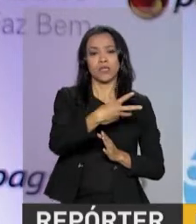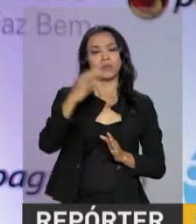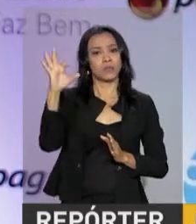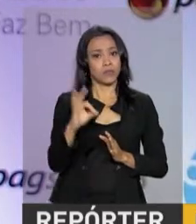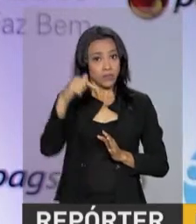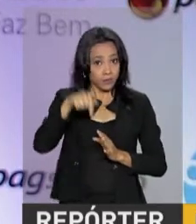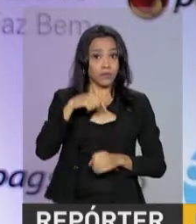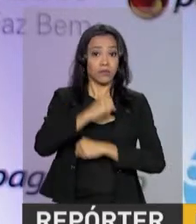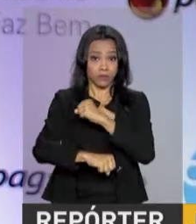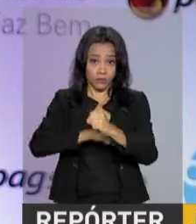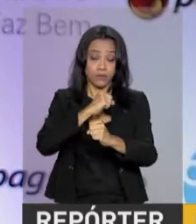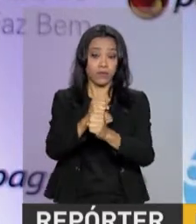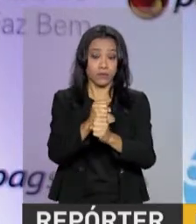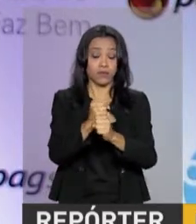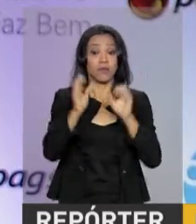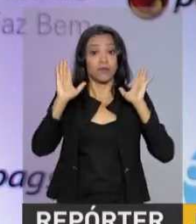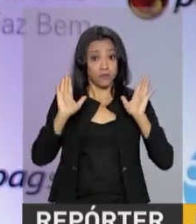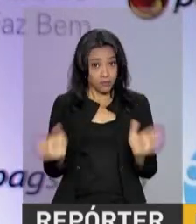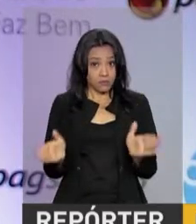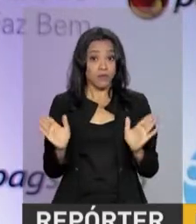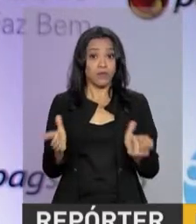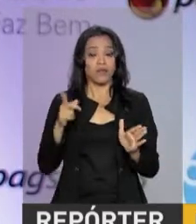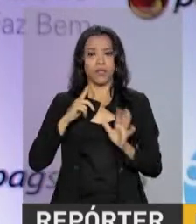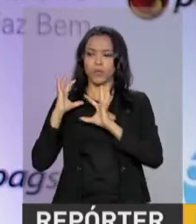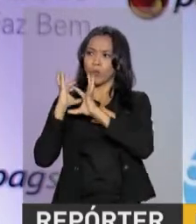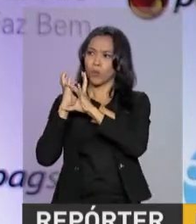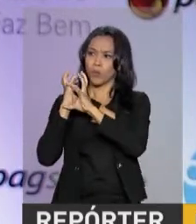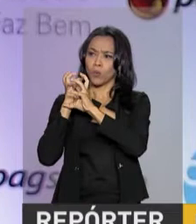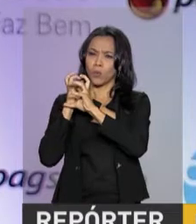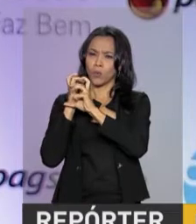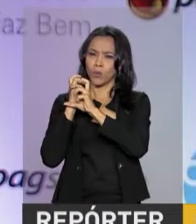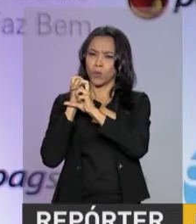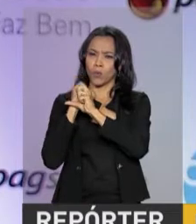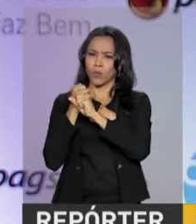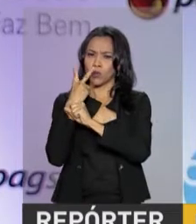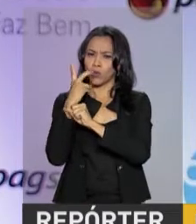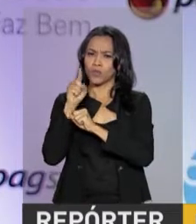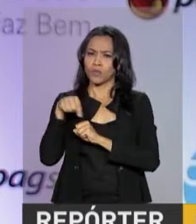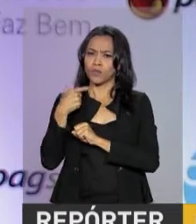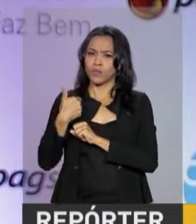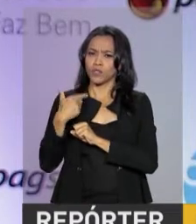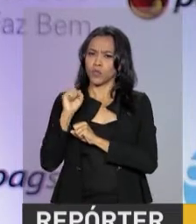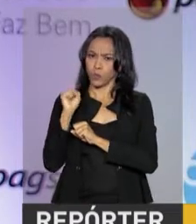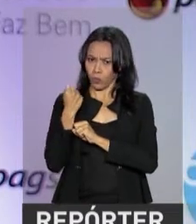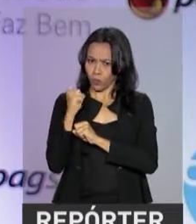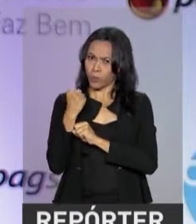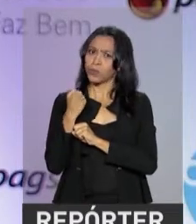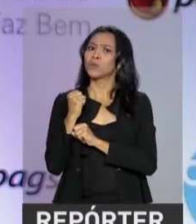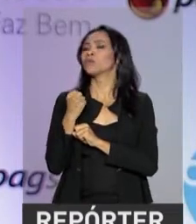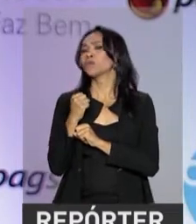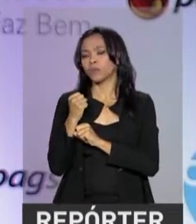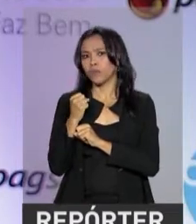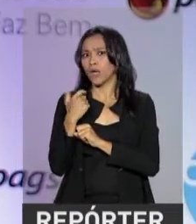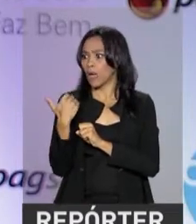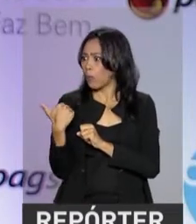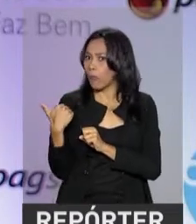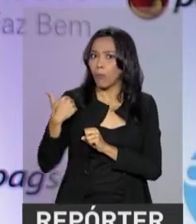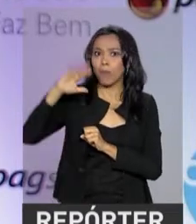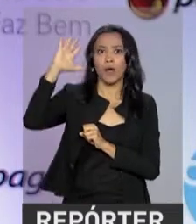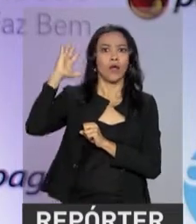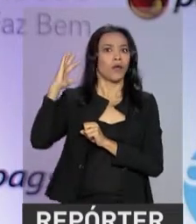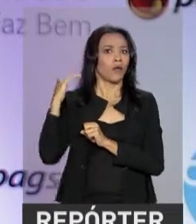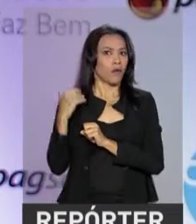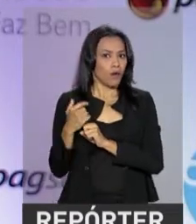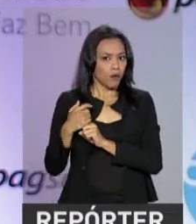jean já estamos com o acumulado do primeiro trimestre em 2028 é o maior crescimento do primeiro trimestre